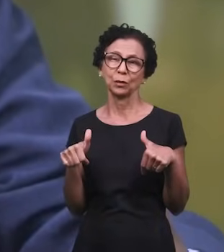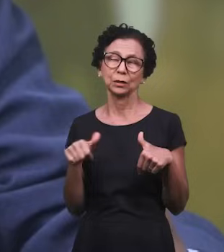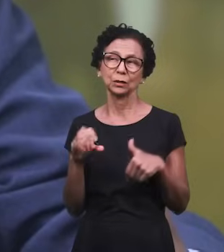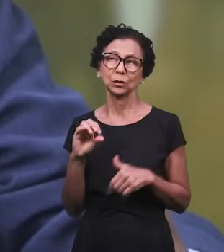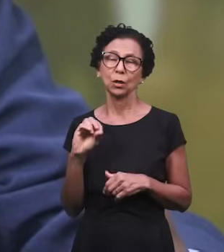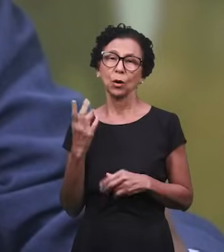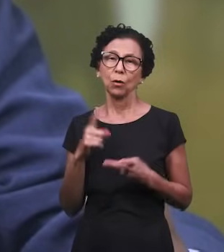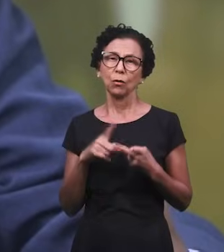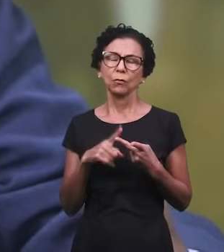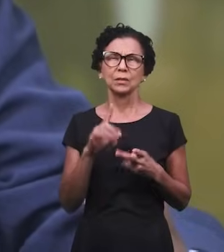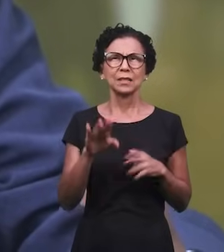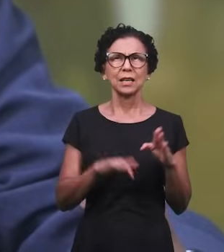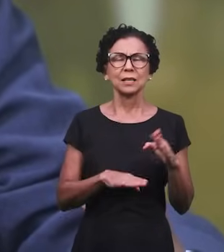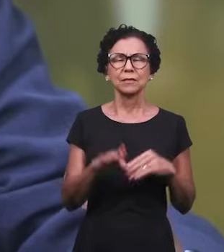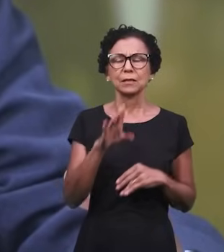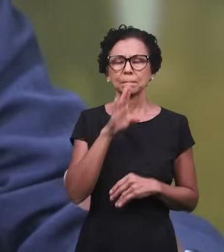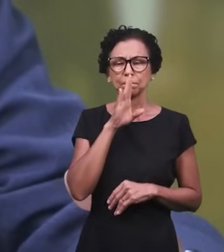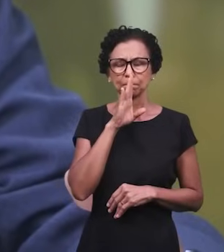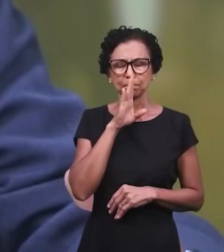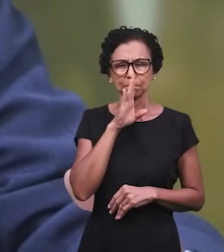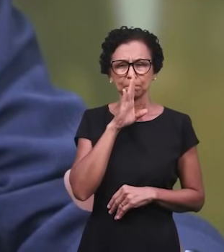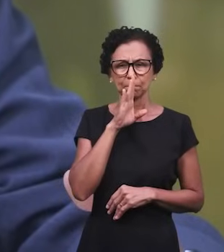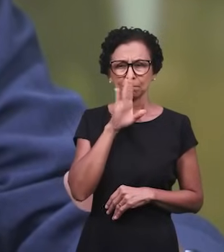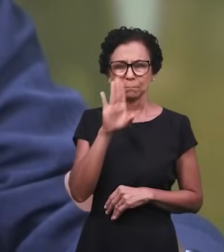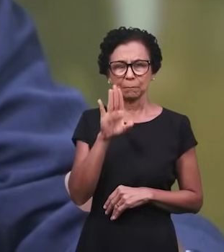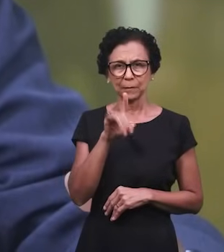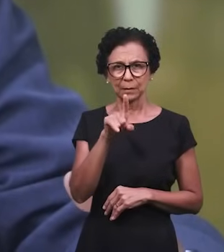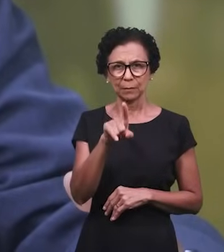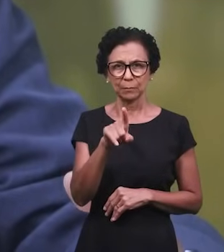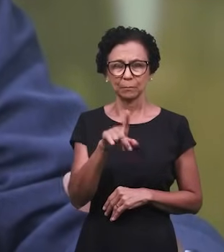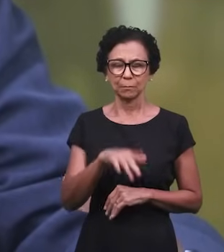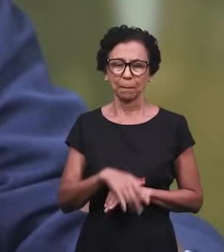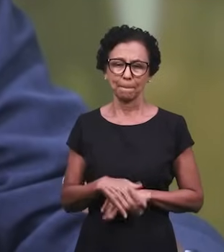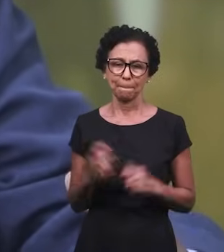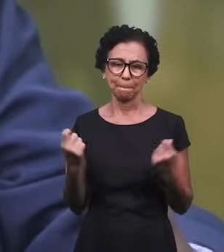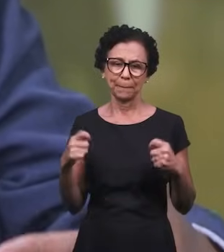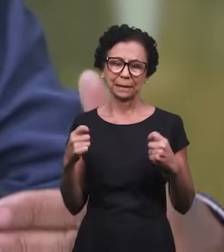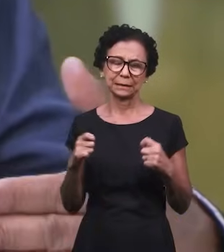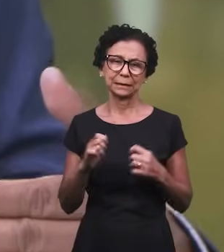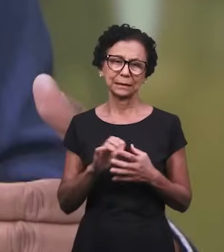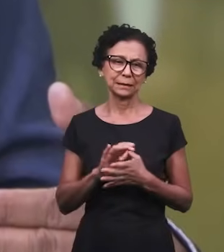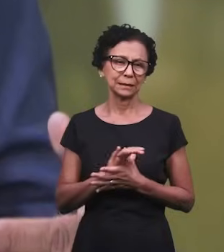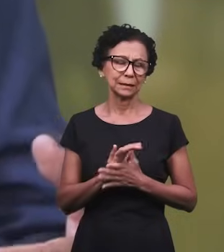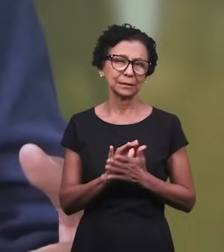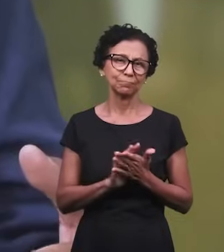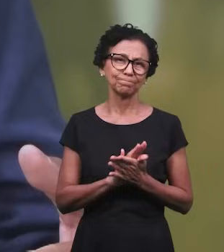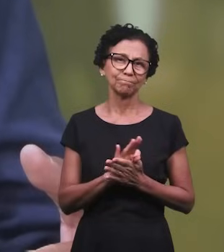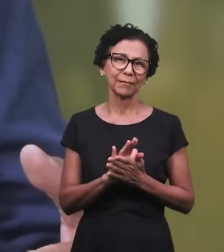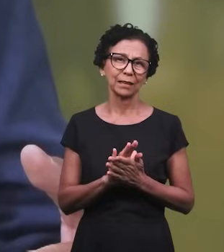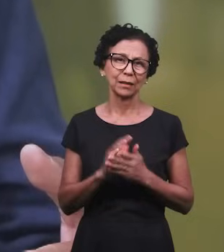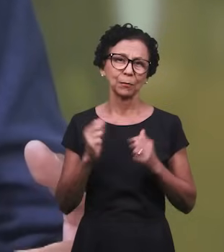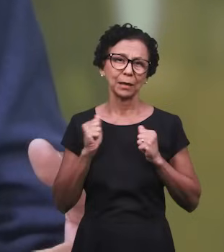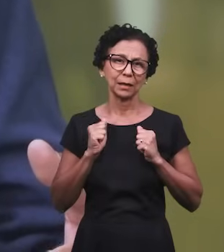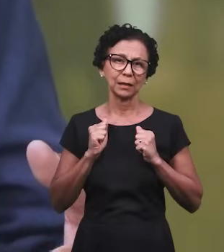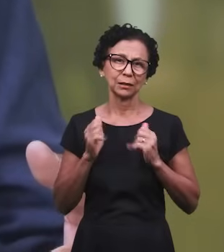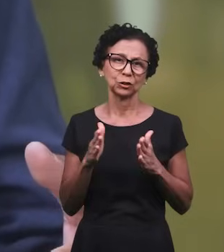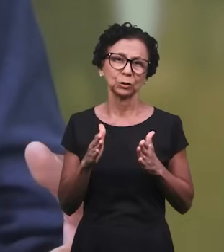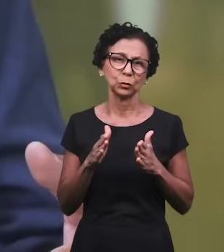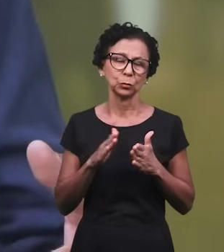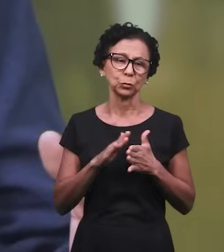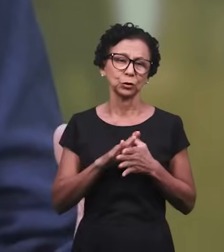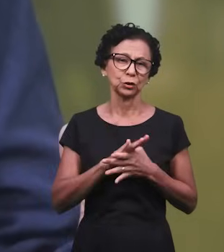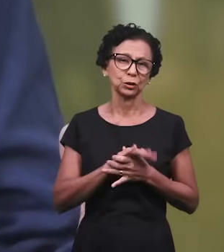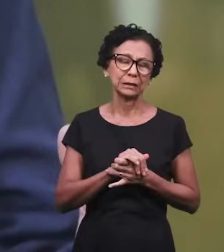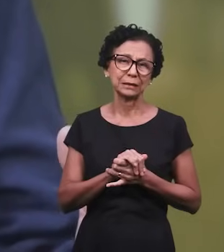que fazer alguma coisa dentro de casa se você fazer não faz né e e vai causando ali aquela irritação na esposa você tem coisas que